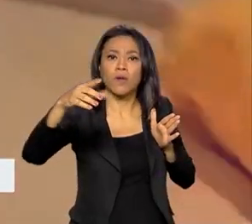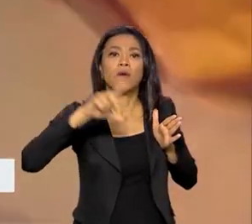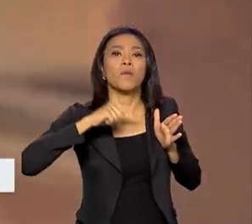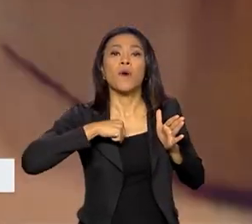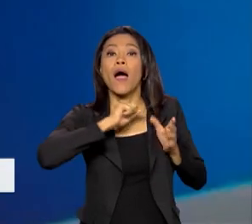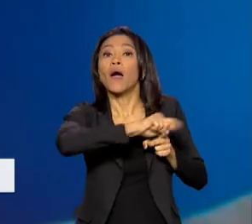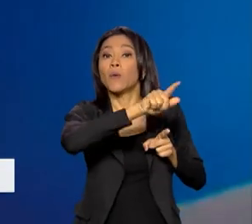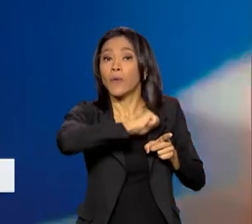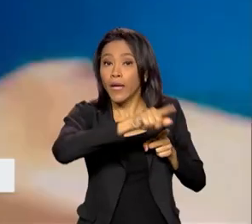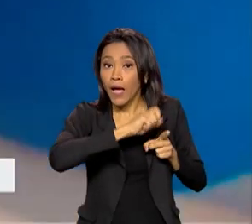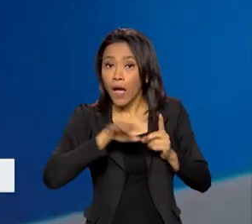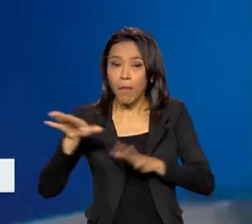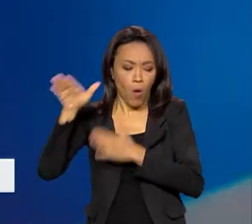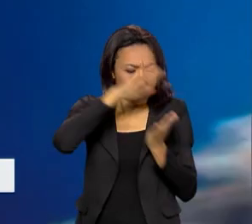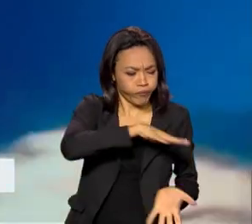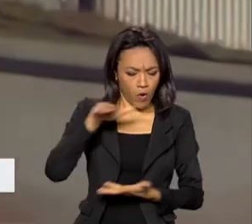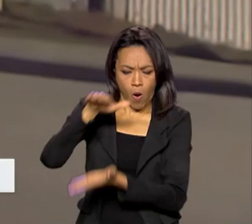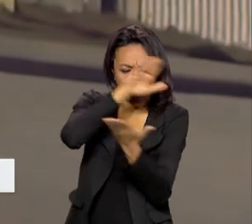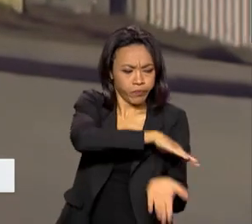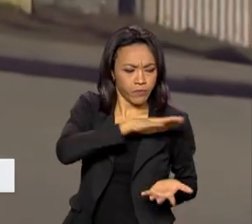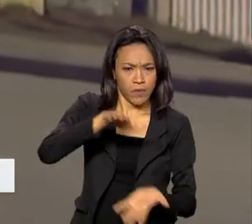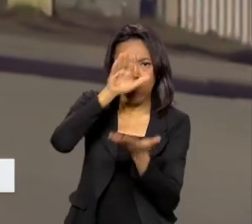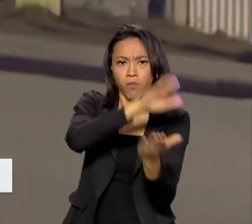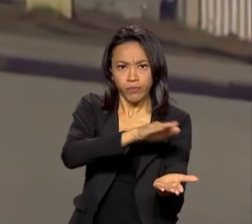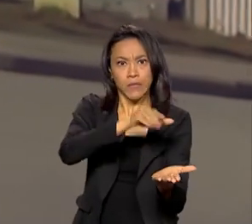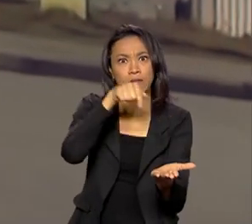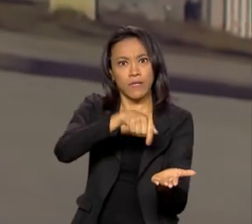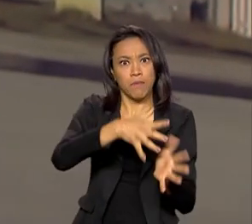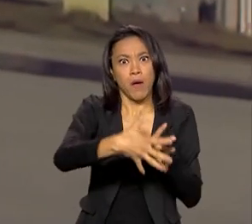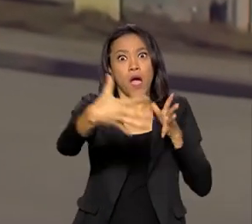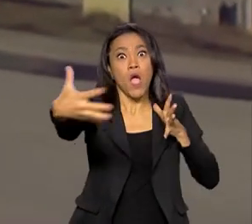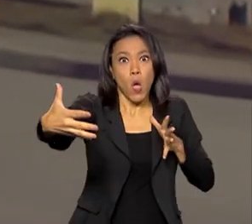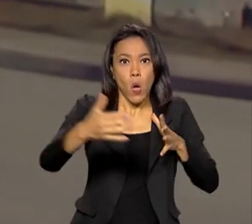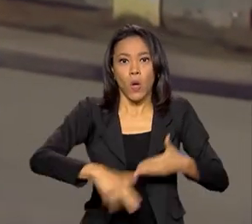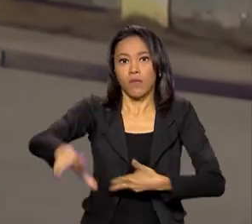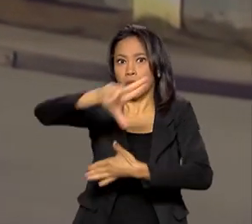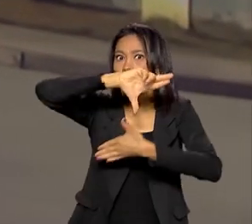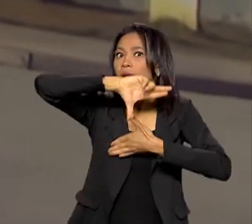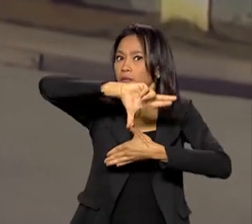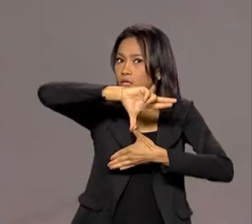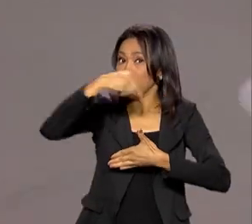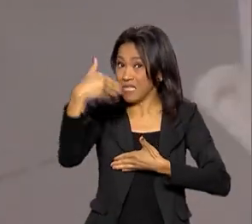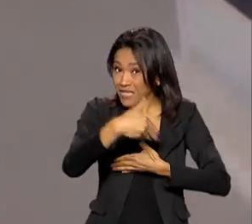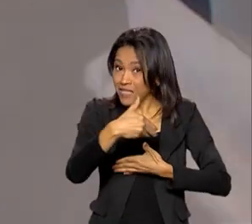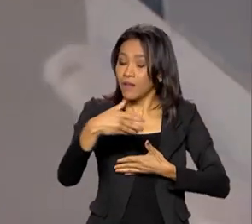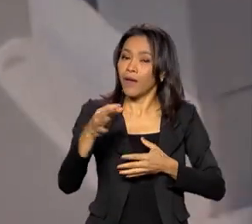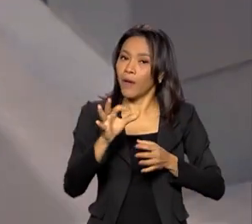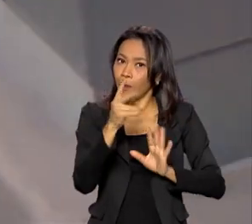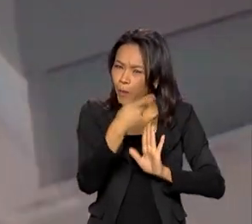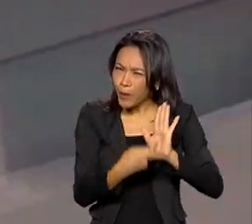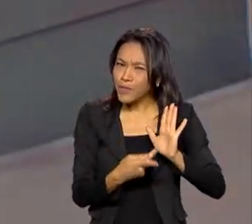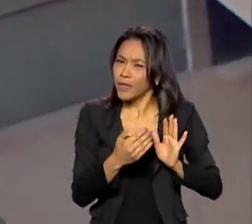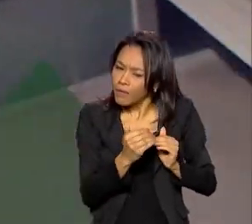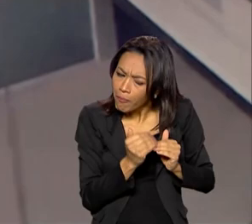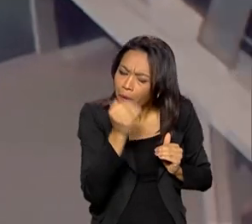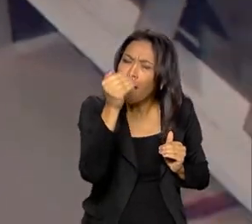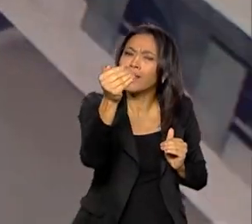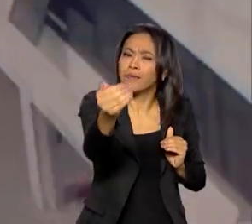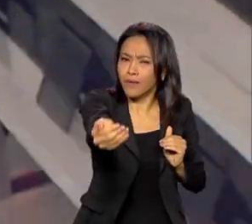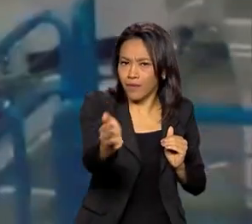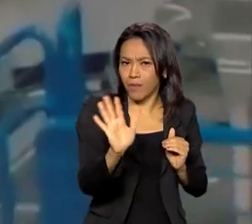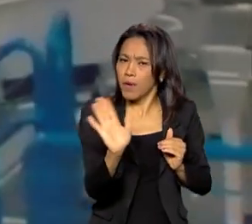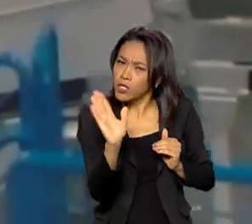nacionais e internacionais da América Latina. E esse é um projeto de médio prazo, mas que ele já está comemorando de